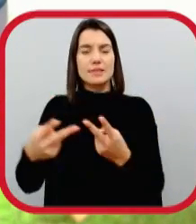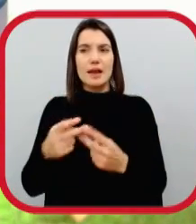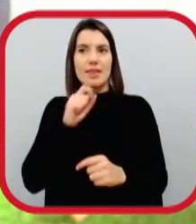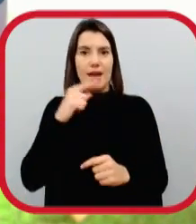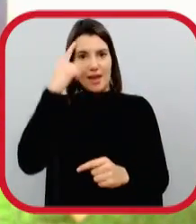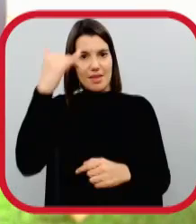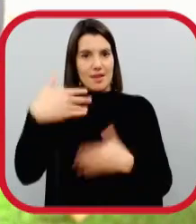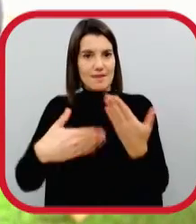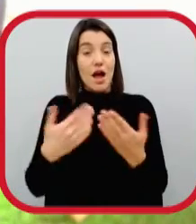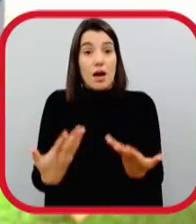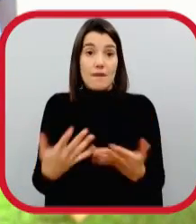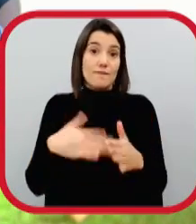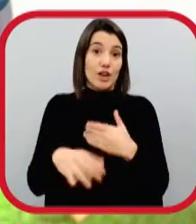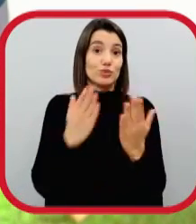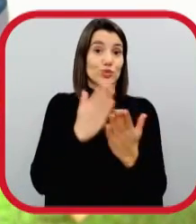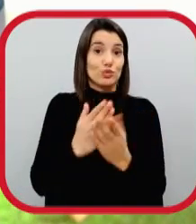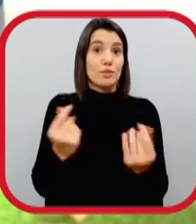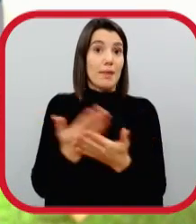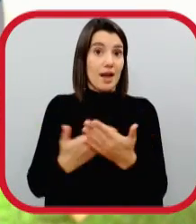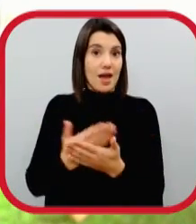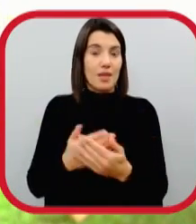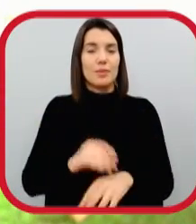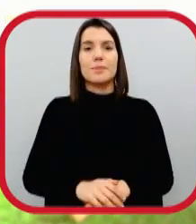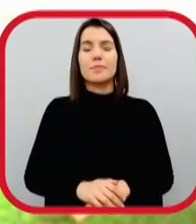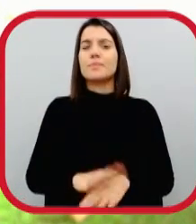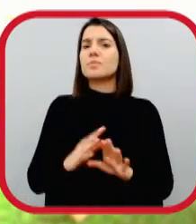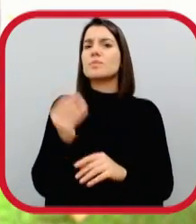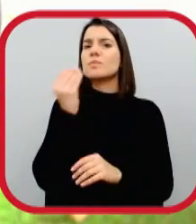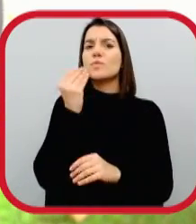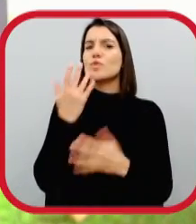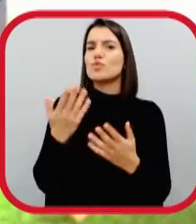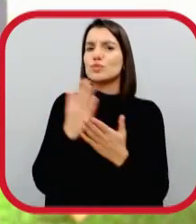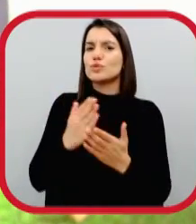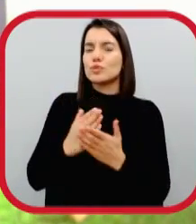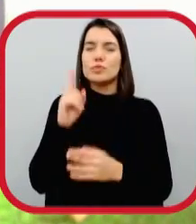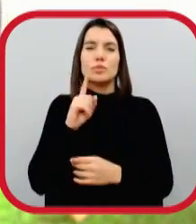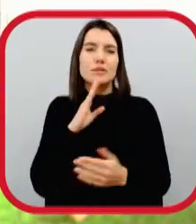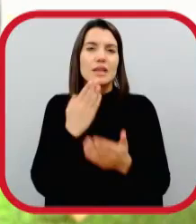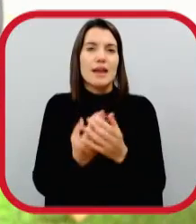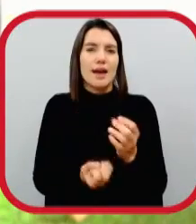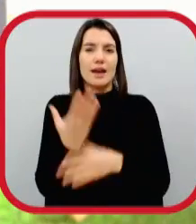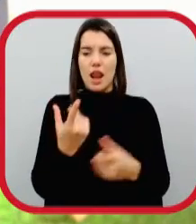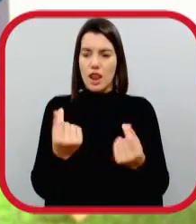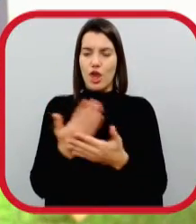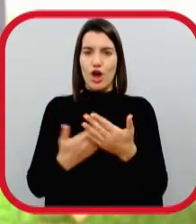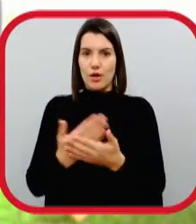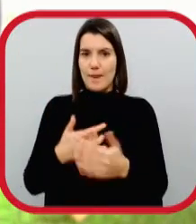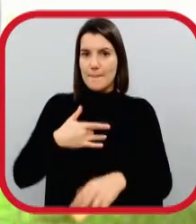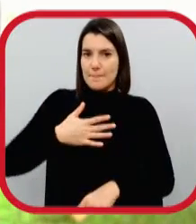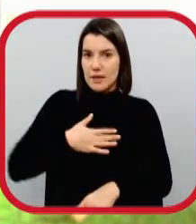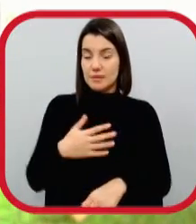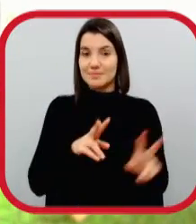concretização da ideia. Para isso, são feitos estudos de mercado. Mas como funcionam e que importância assumem estes estudos na criação de um